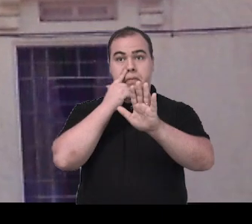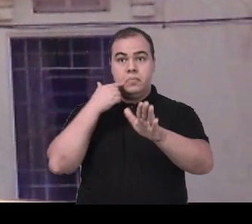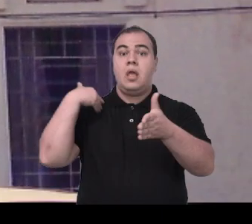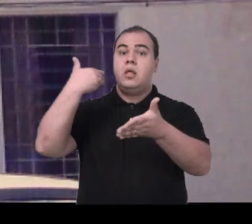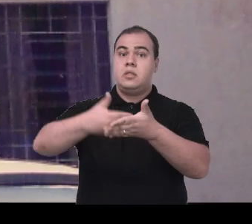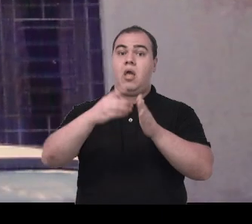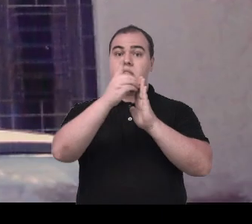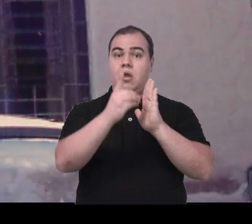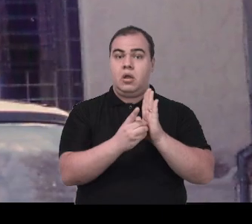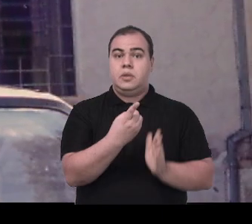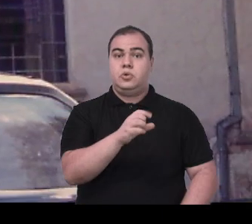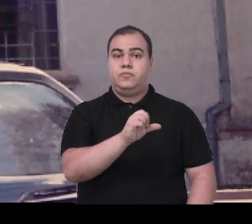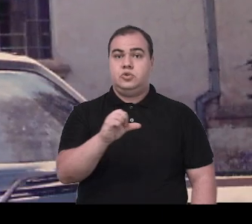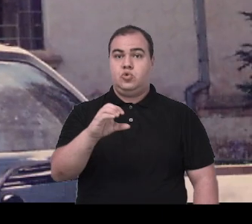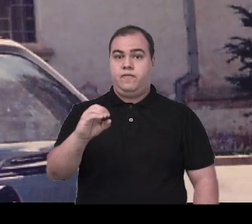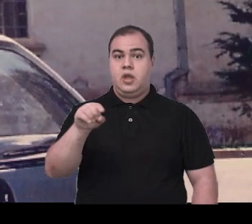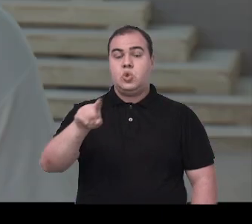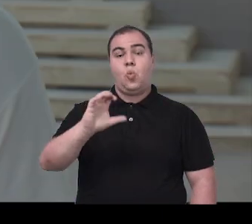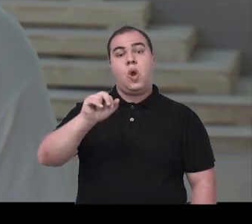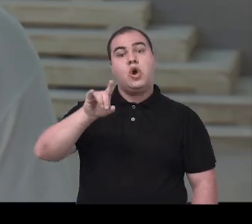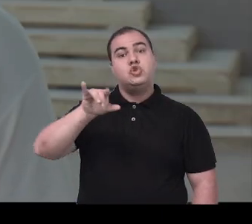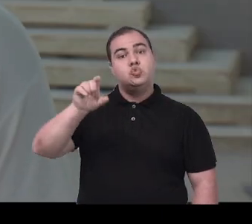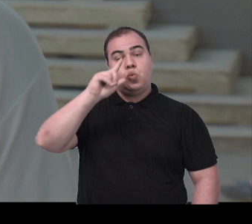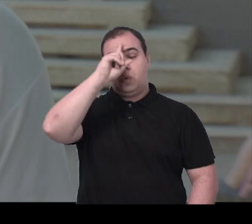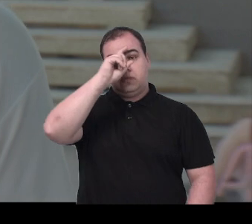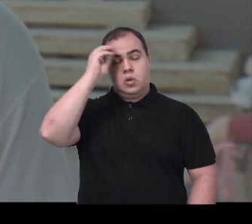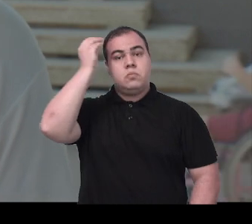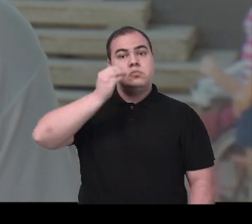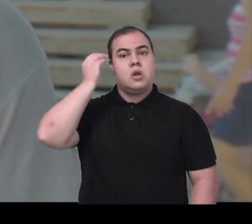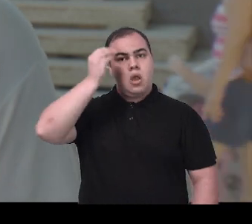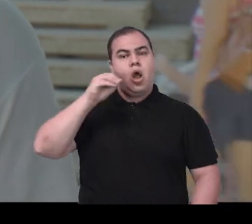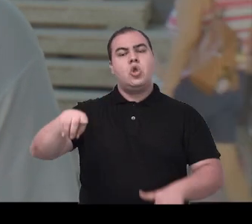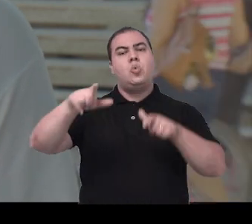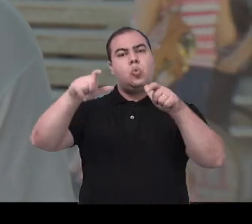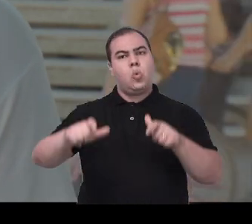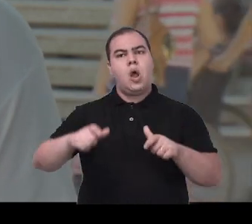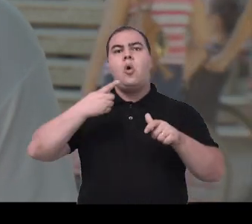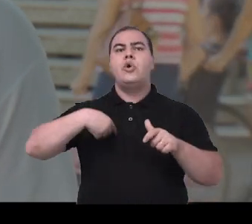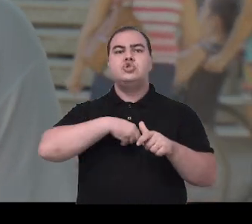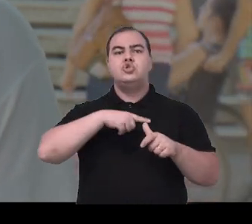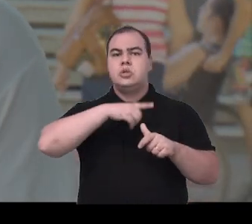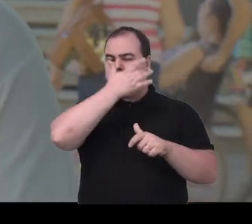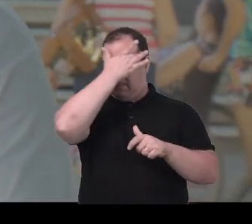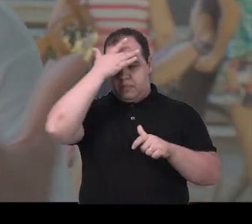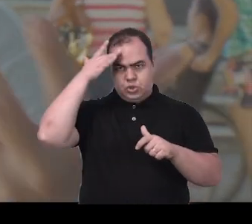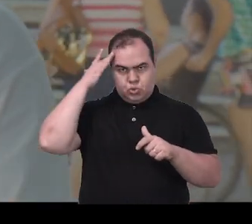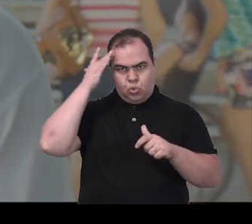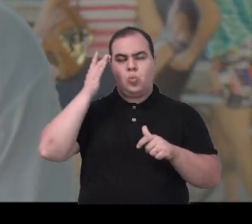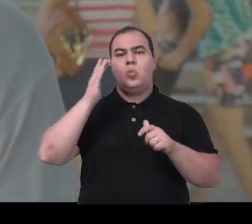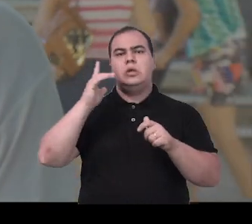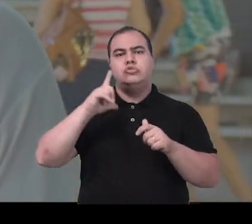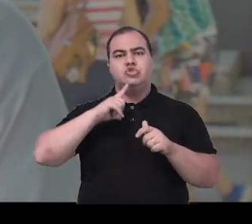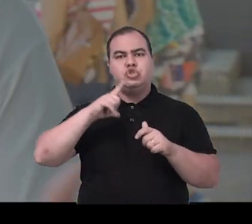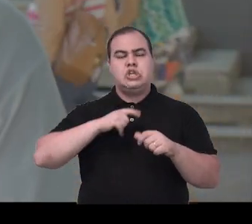Bom, até a década de 90, né, o Cândido ele era um hospital psiquiátrico tradicional. Marcelo Pinta, ator e professor de teatro. Tinha as pessoas que,